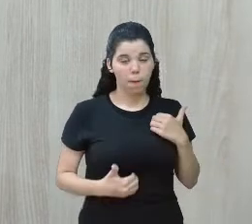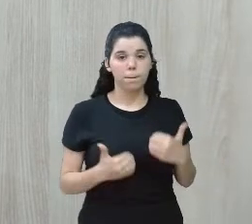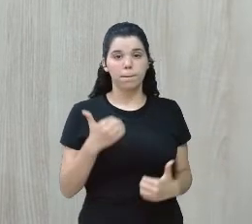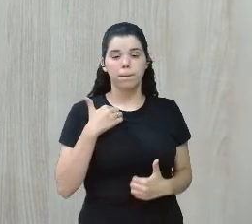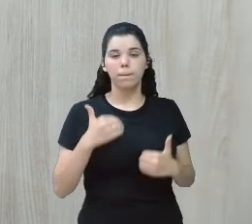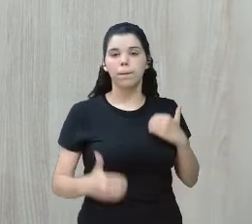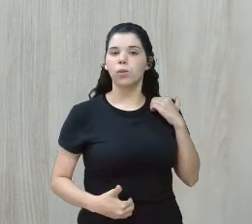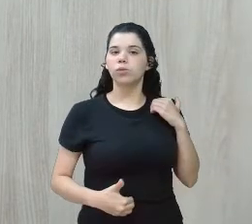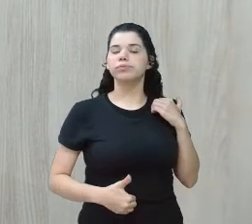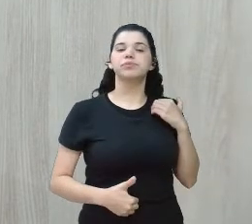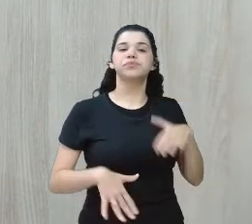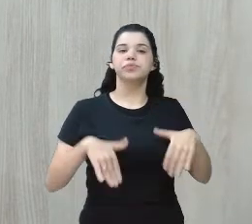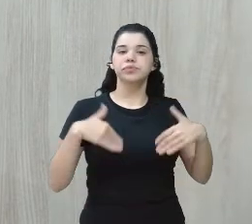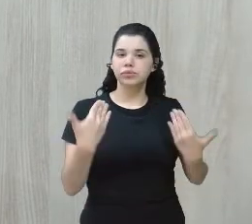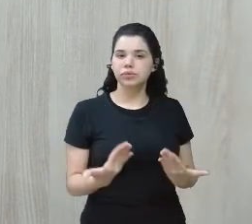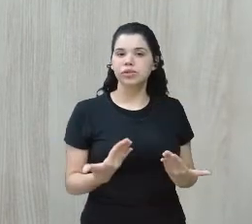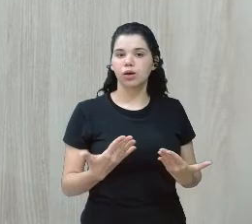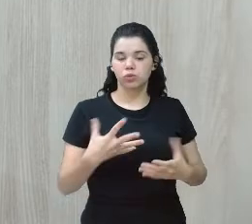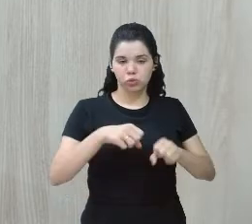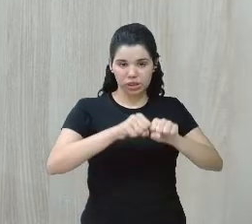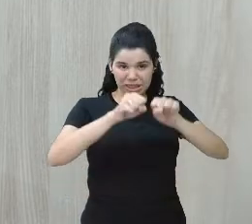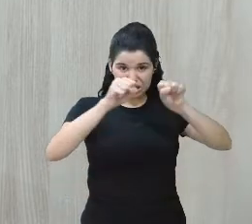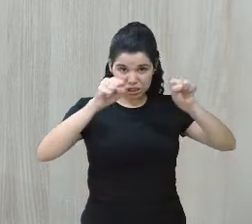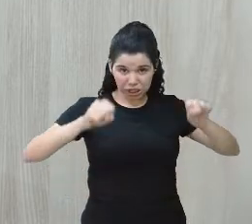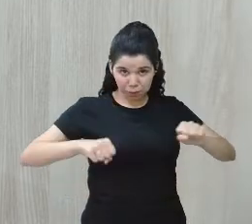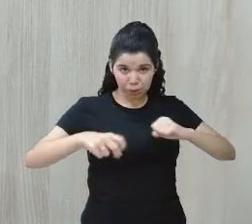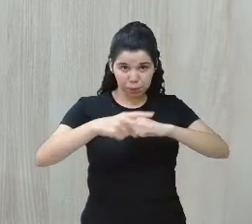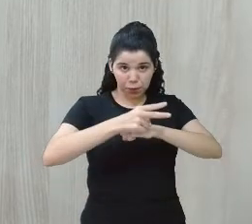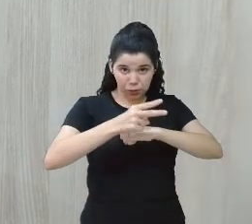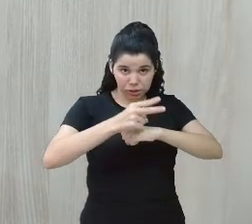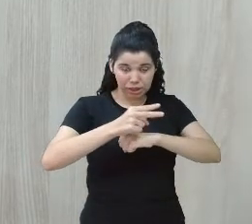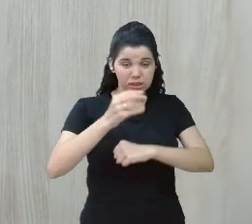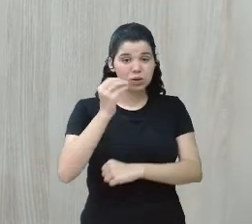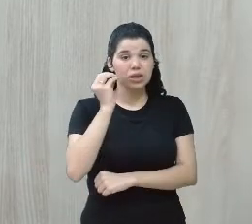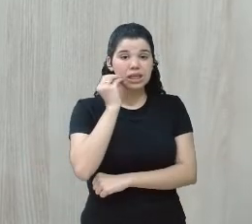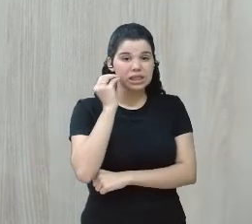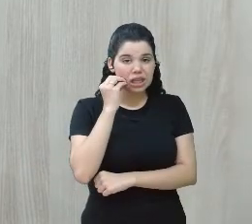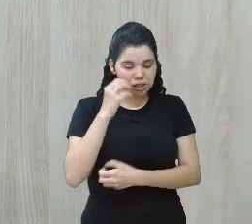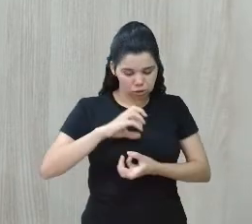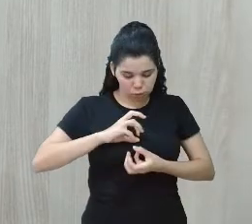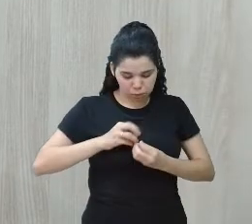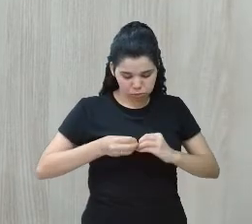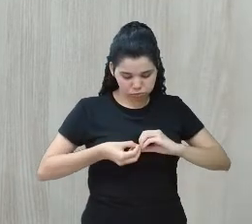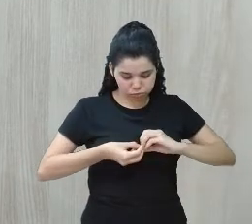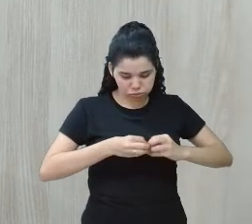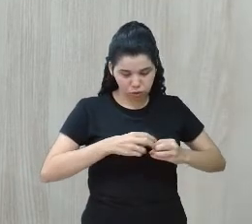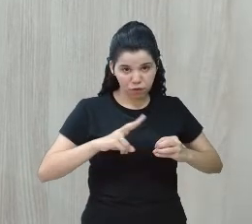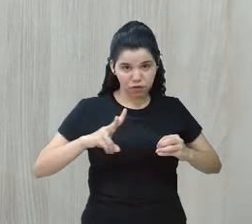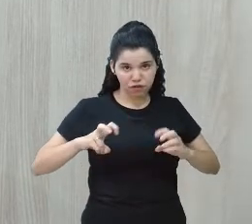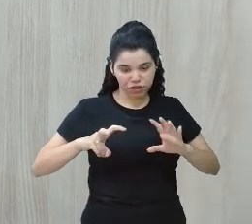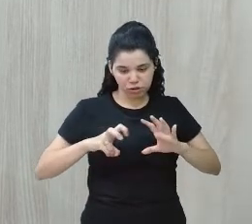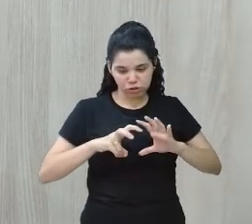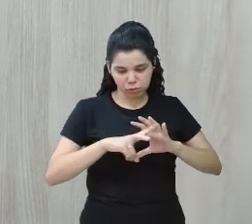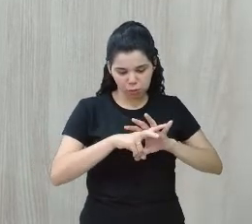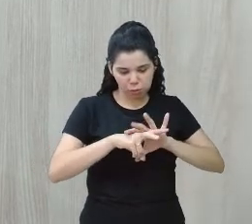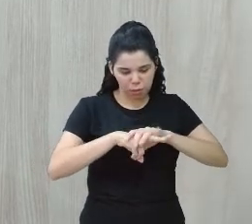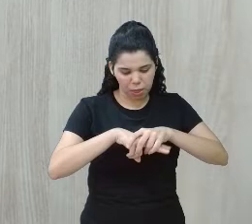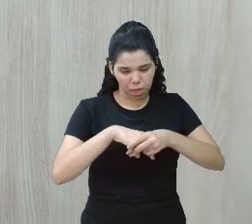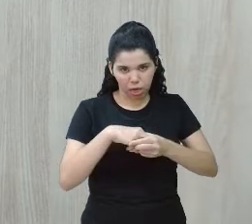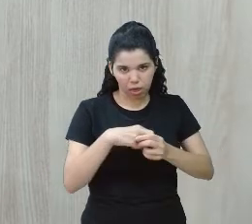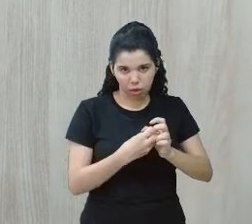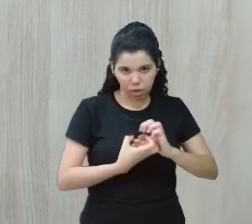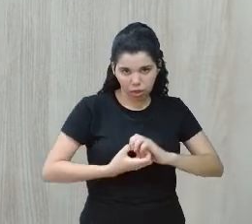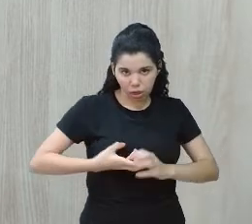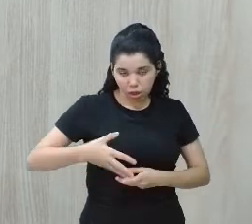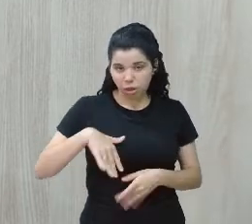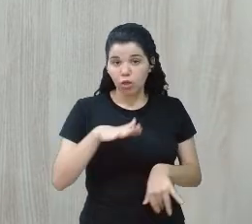batalha está acontecendo onde esse sistema imunológico está tentando destruir esses vírus. Se nesse momento é